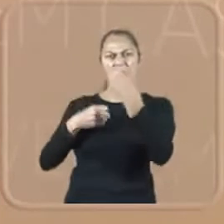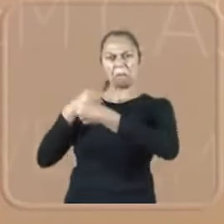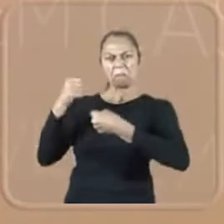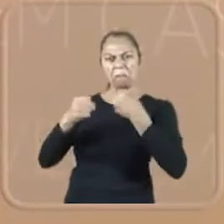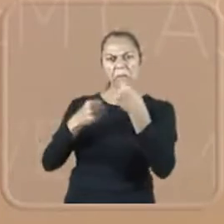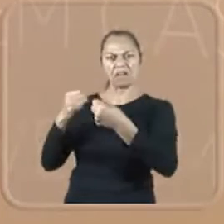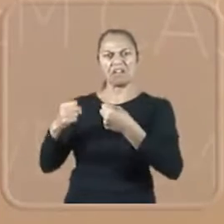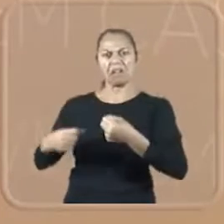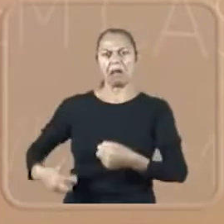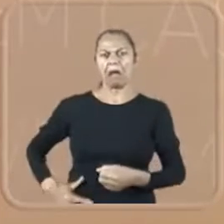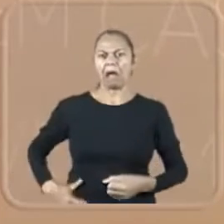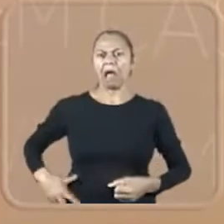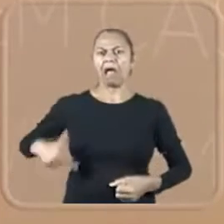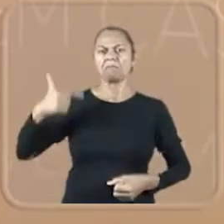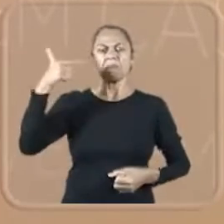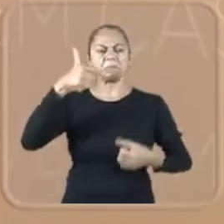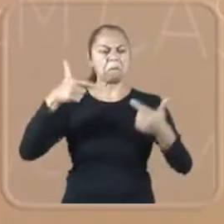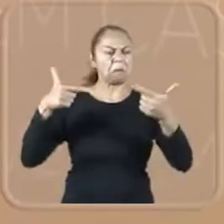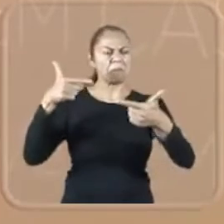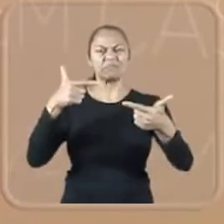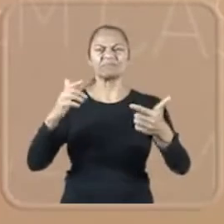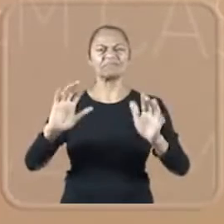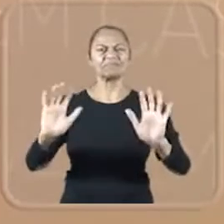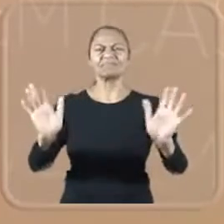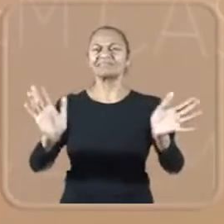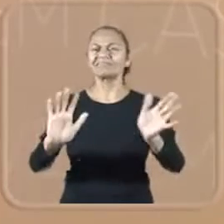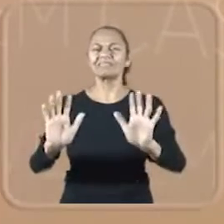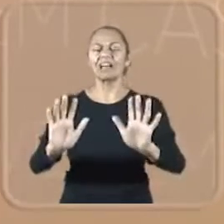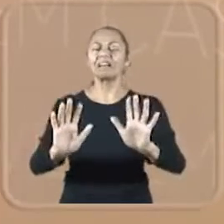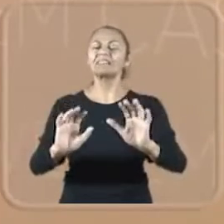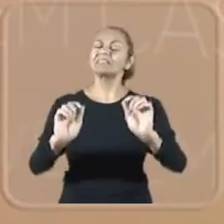eles saem, querendo pegar uma arma branca ou de